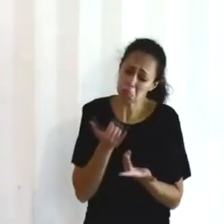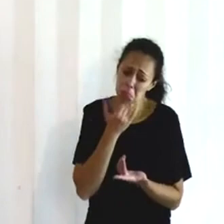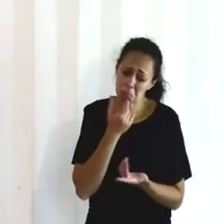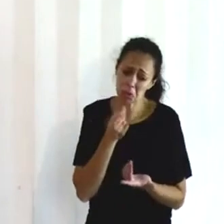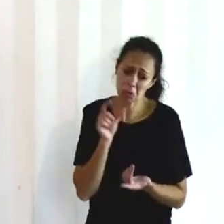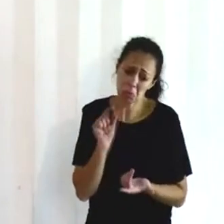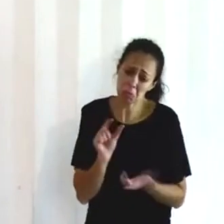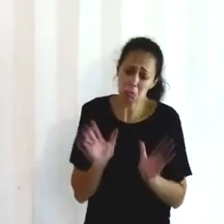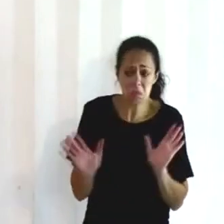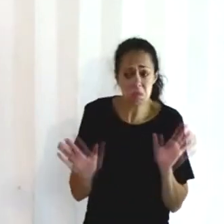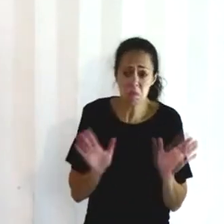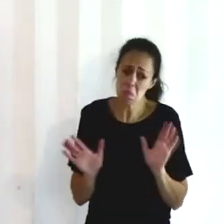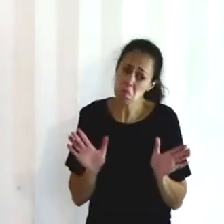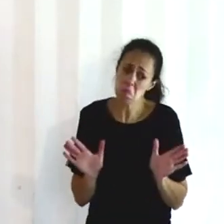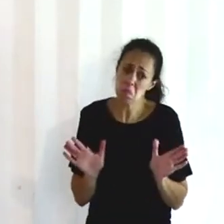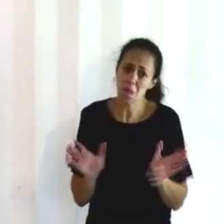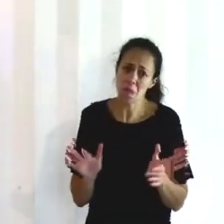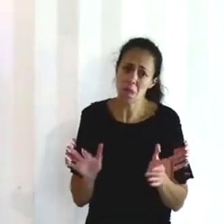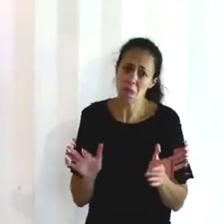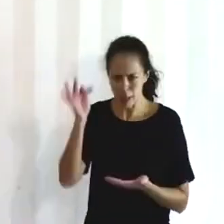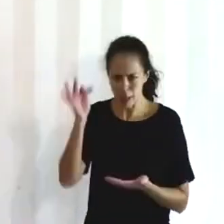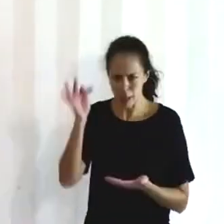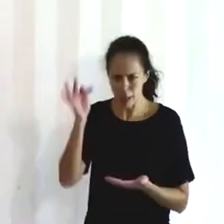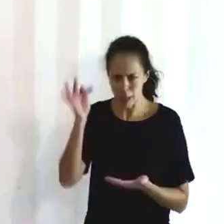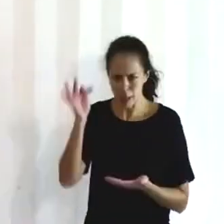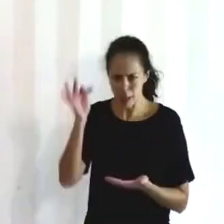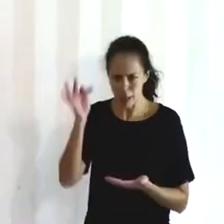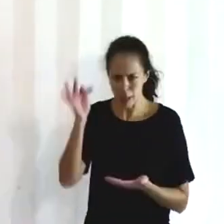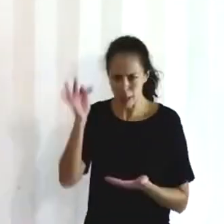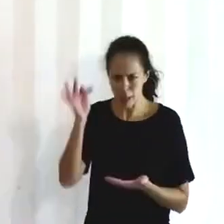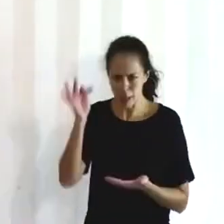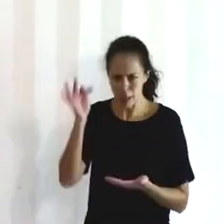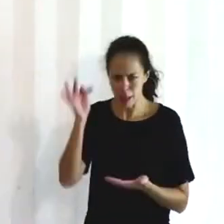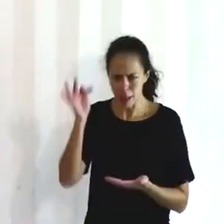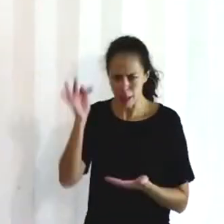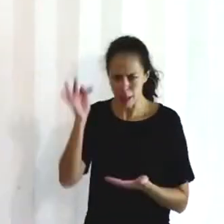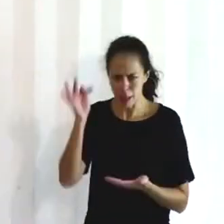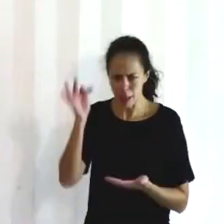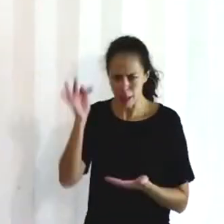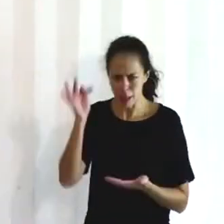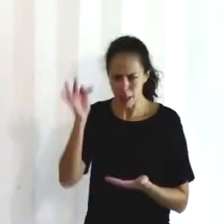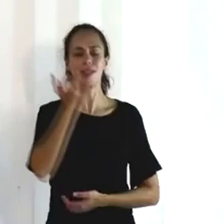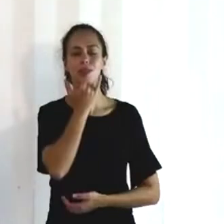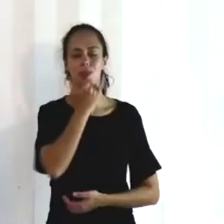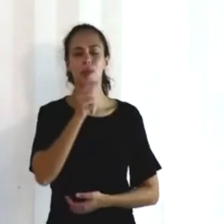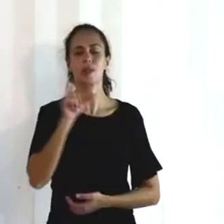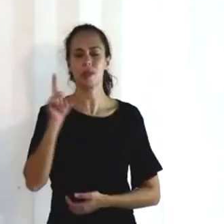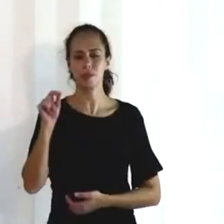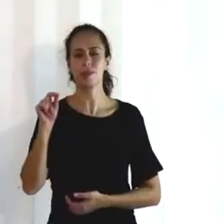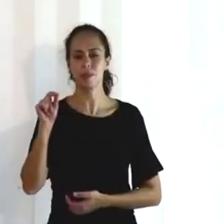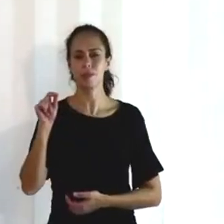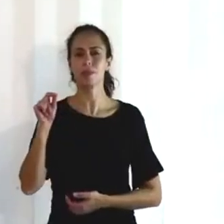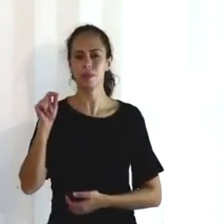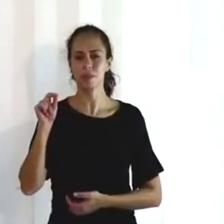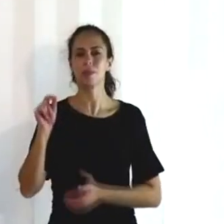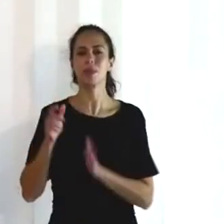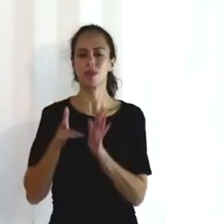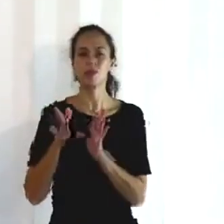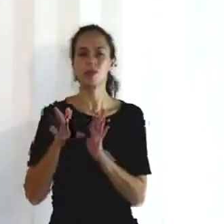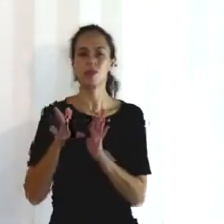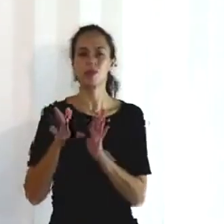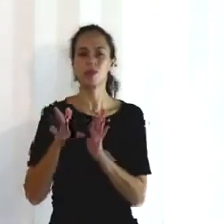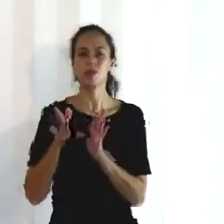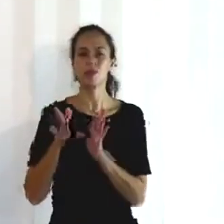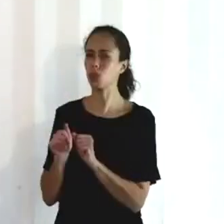tem tantos problemas em perdoar o pouco. Quem não entende o perdão do todo, provavelmente continuará